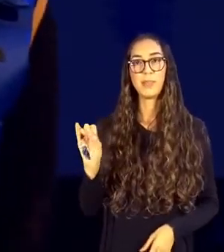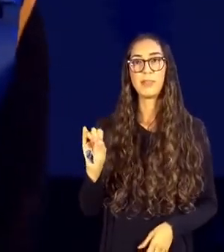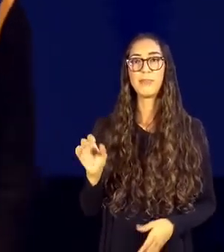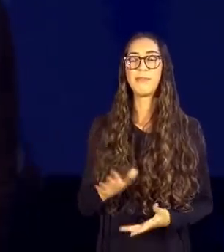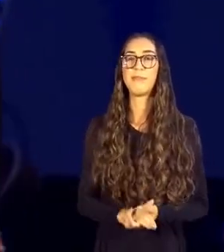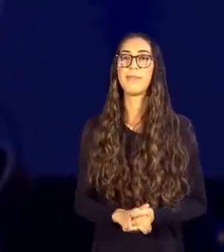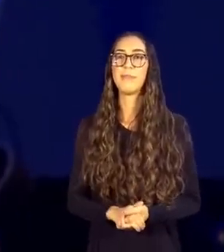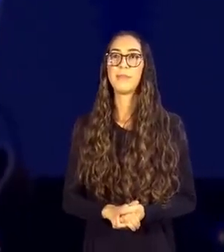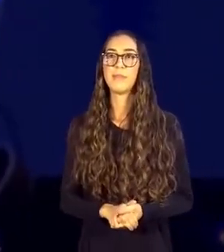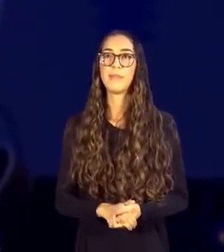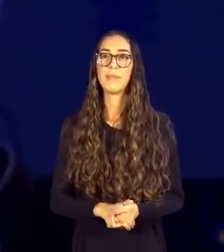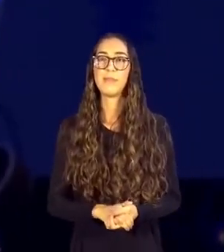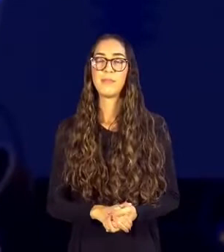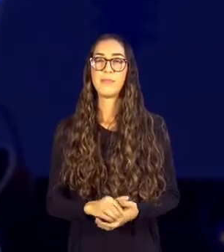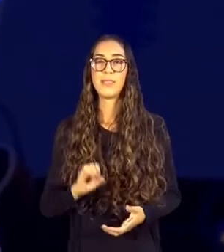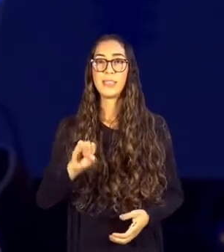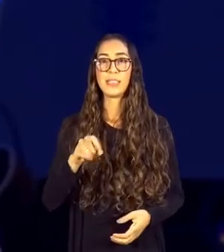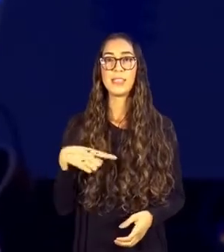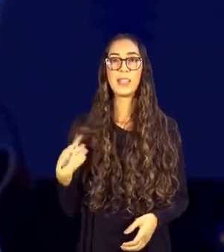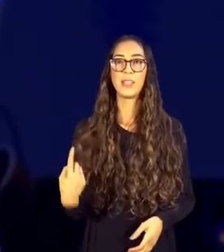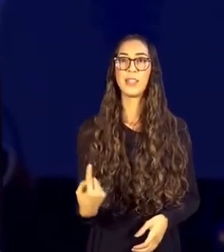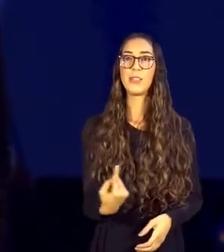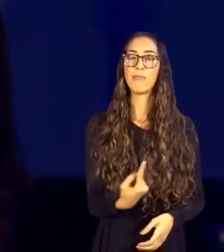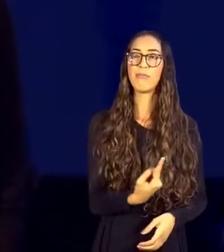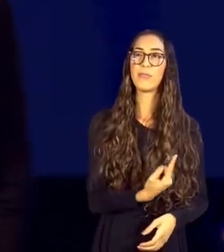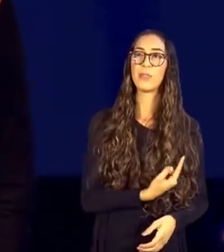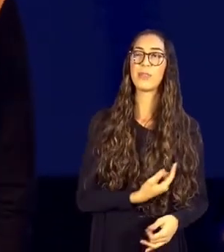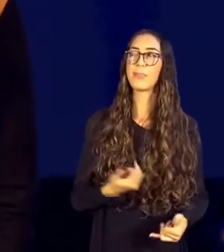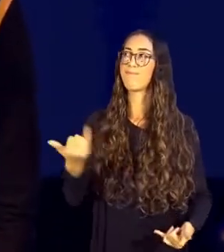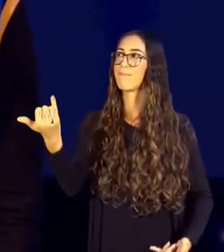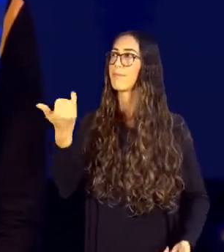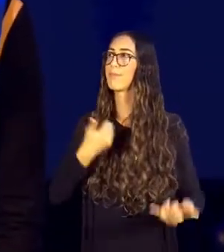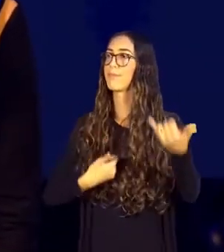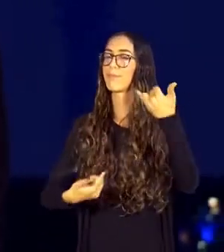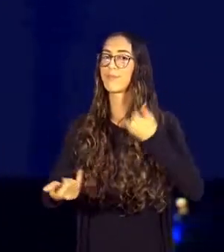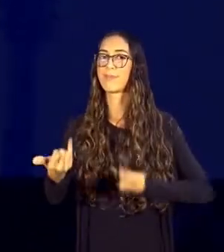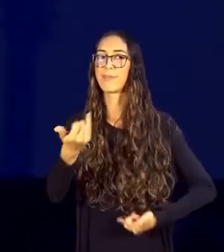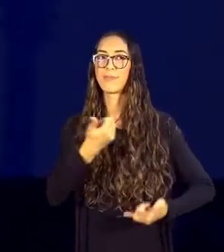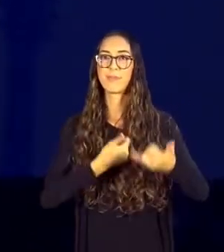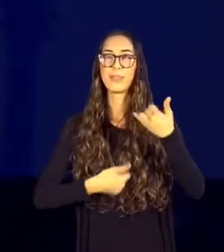se a gente difundir e der ouvidos para os